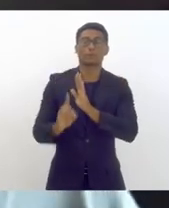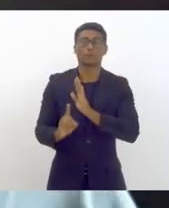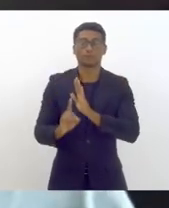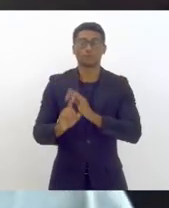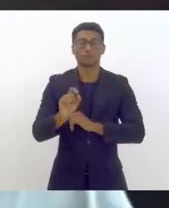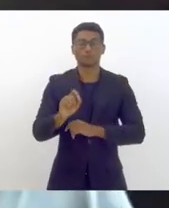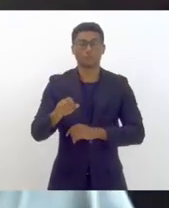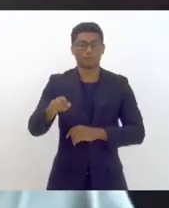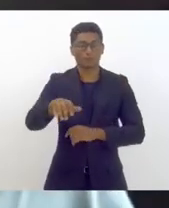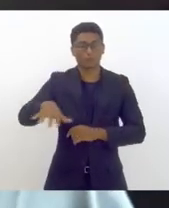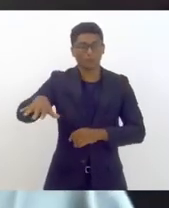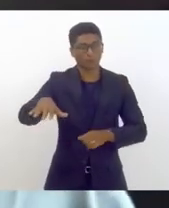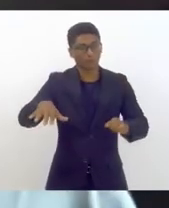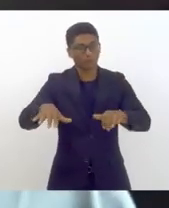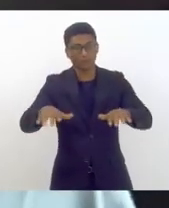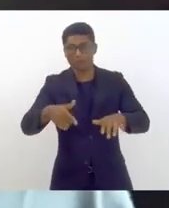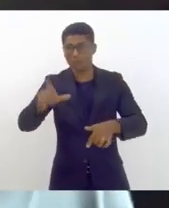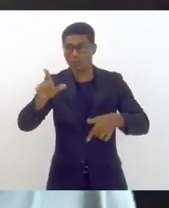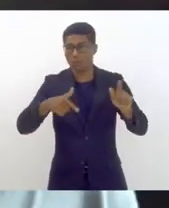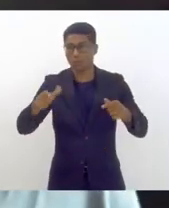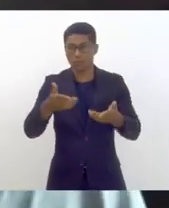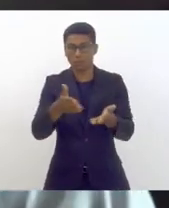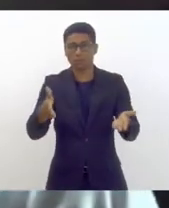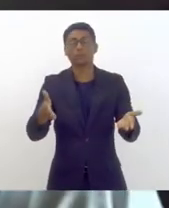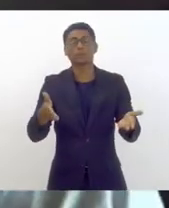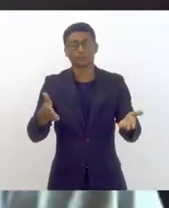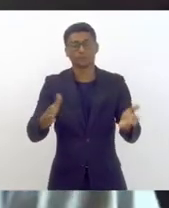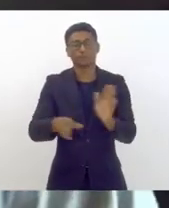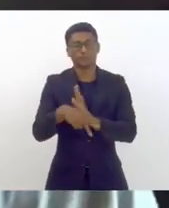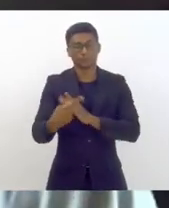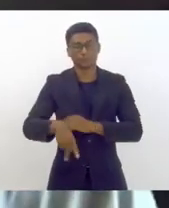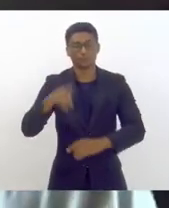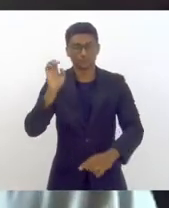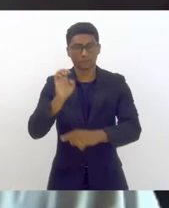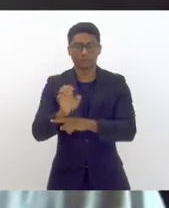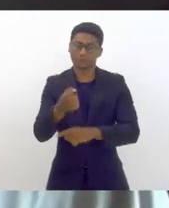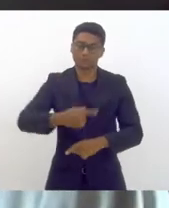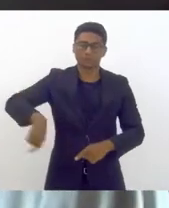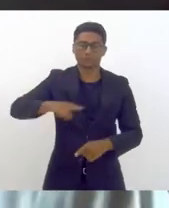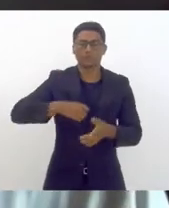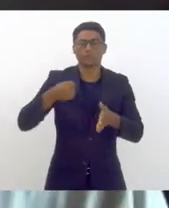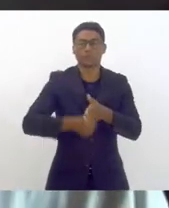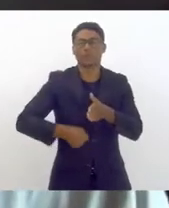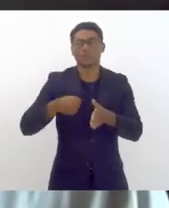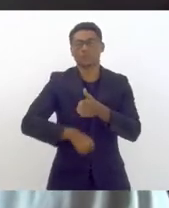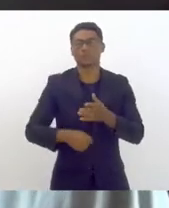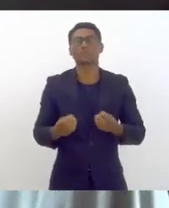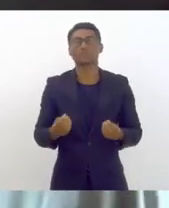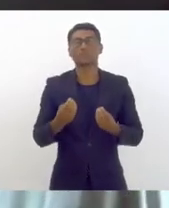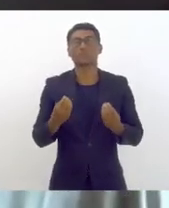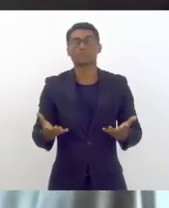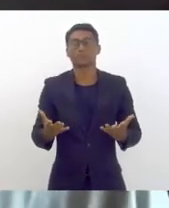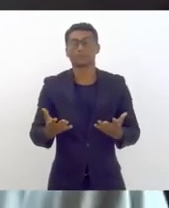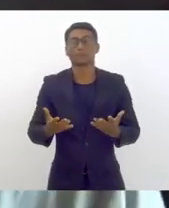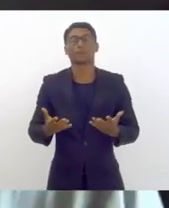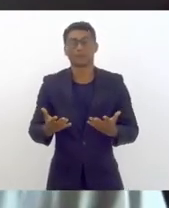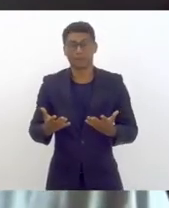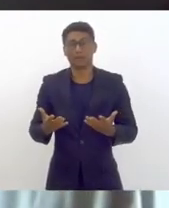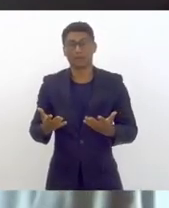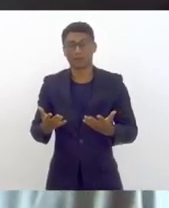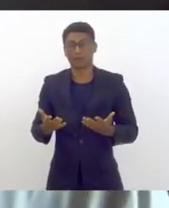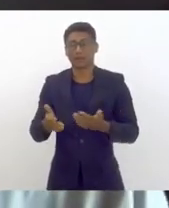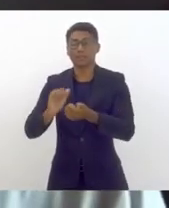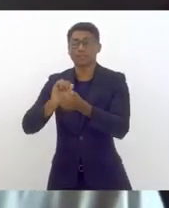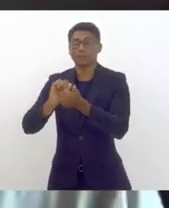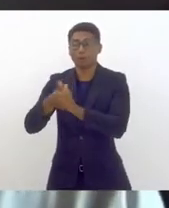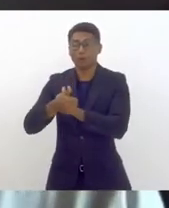áreas naturais existentes em nosso Estado que nós pleiteamos para que o montanhismo fluminense,